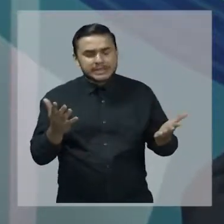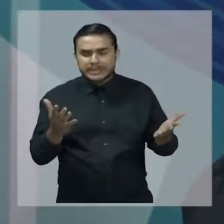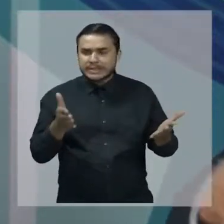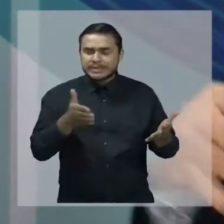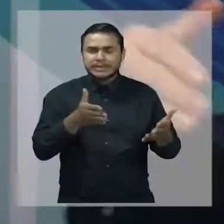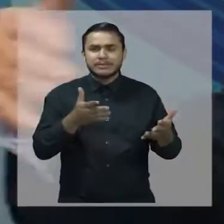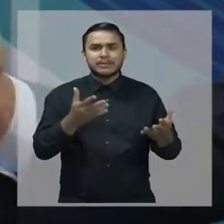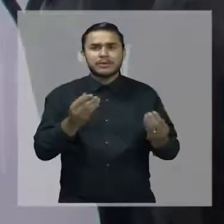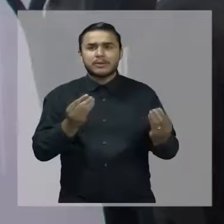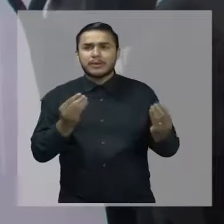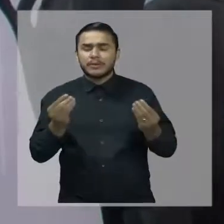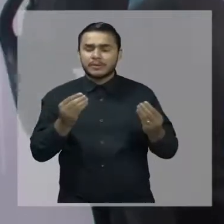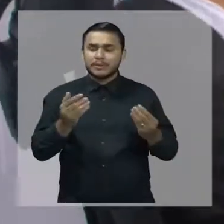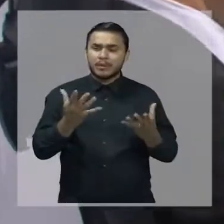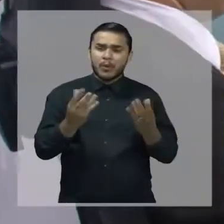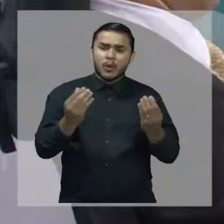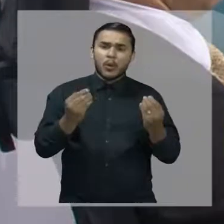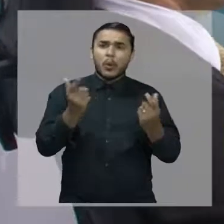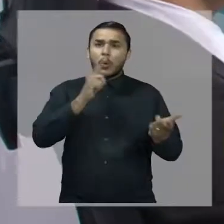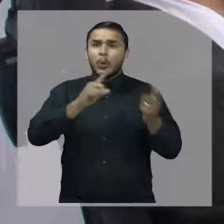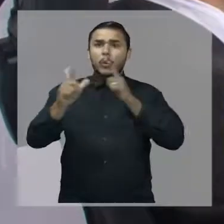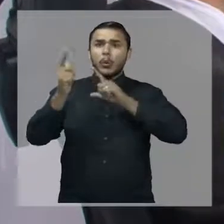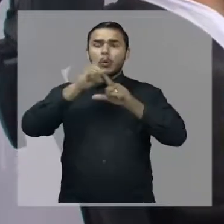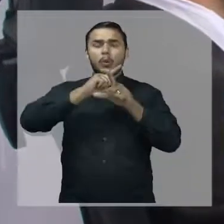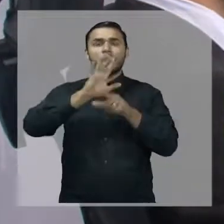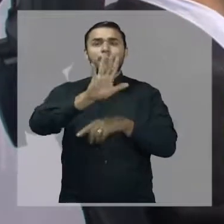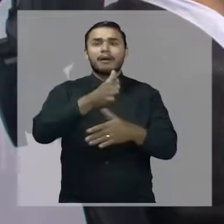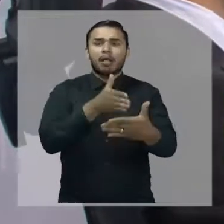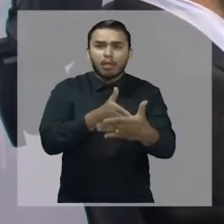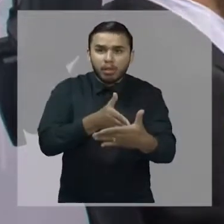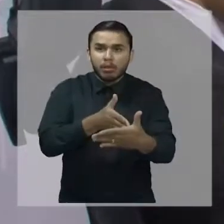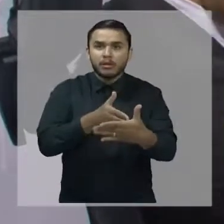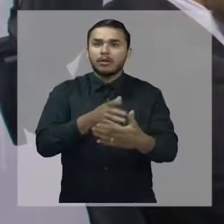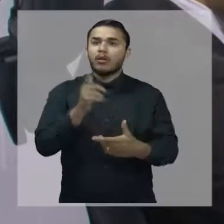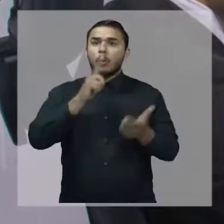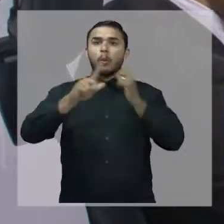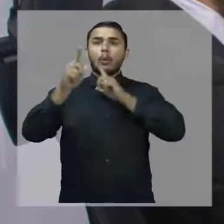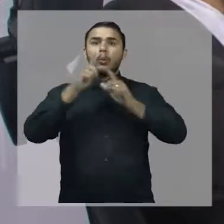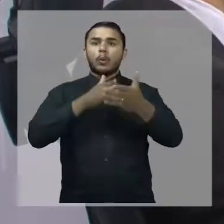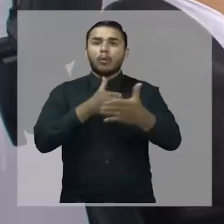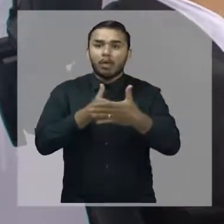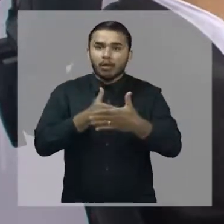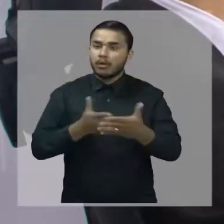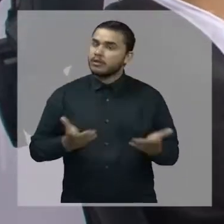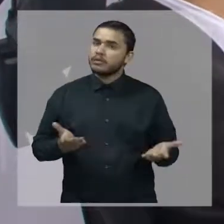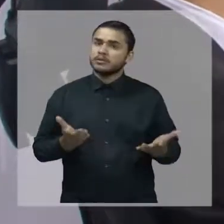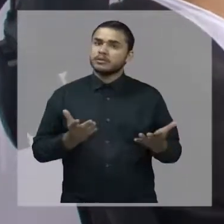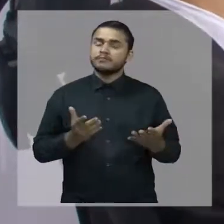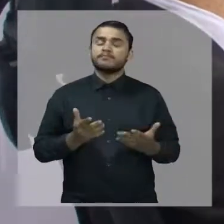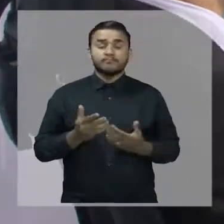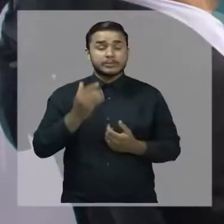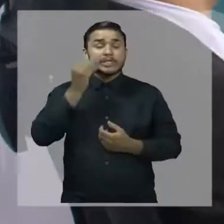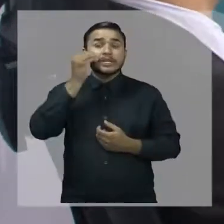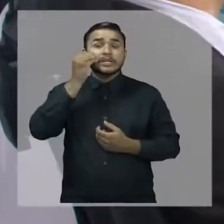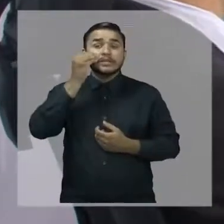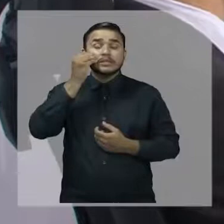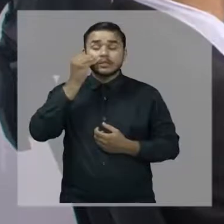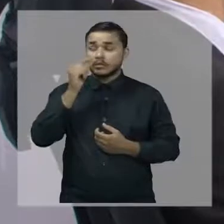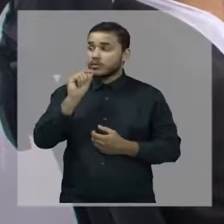para as conquistas que pretendíamos alcançar. Então, diante disso